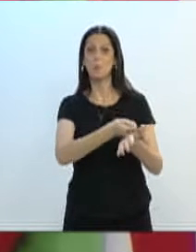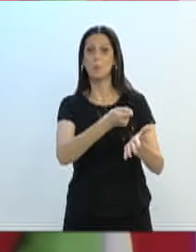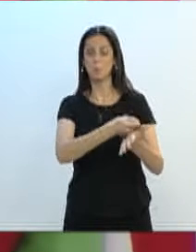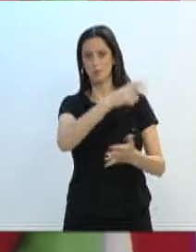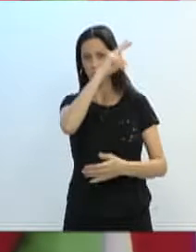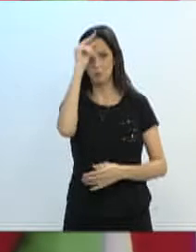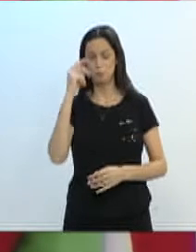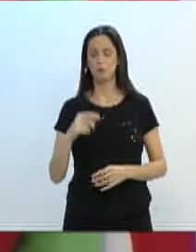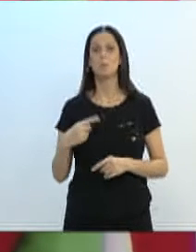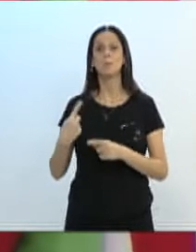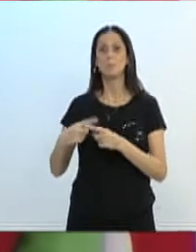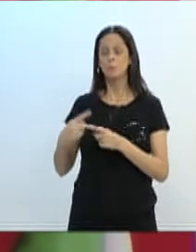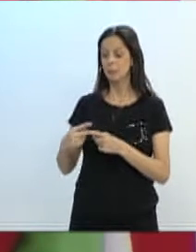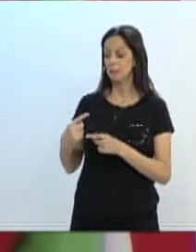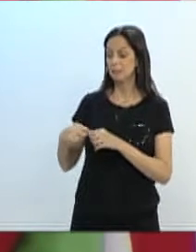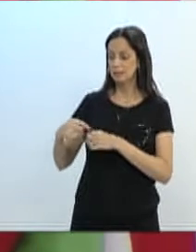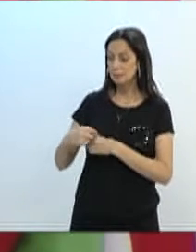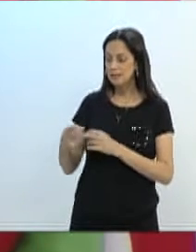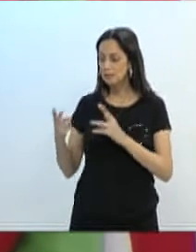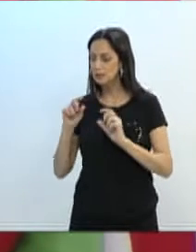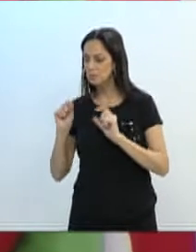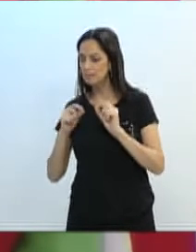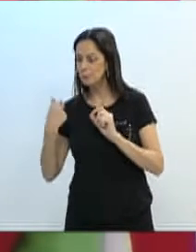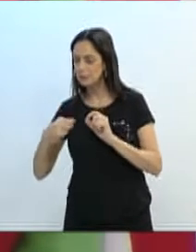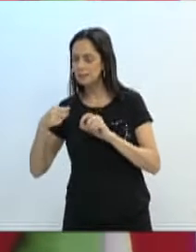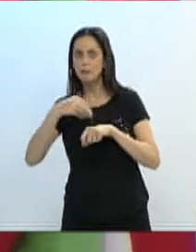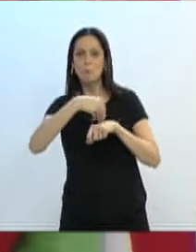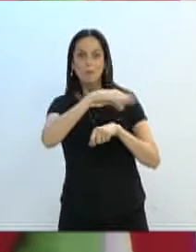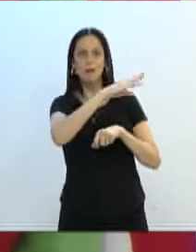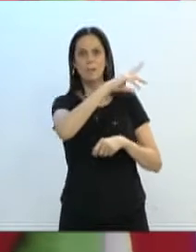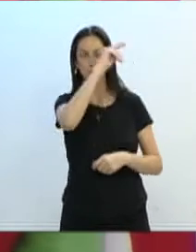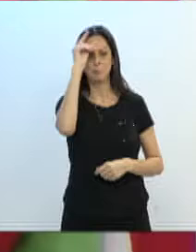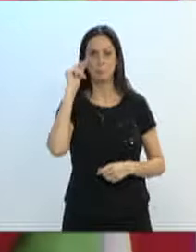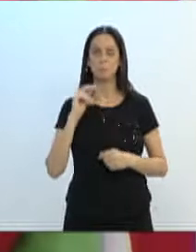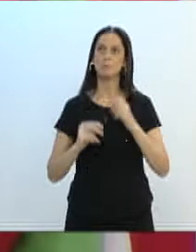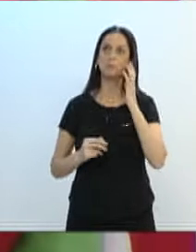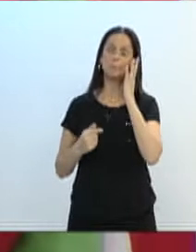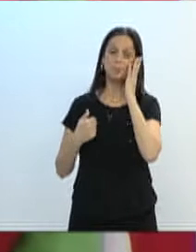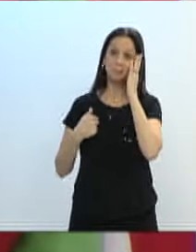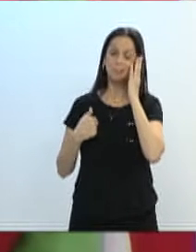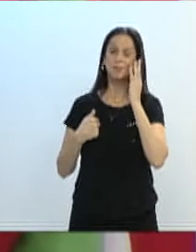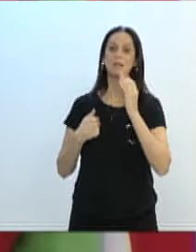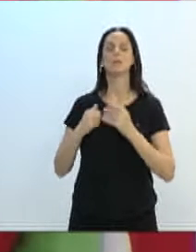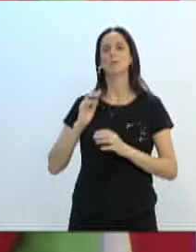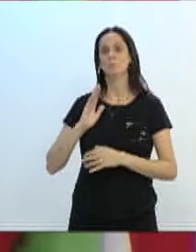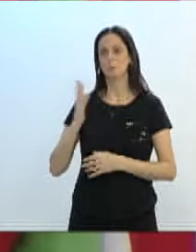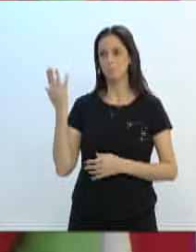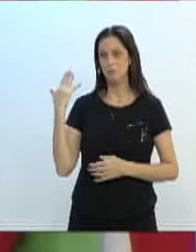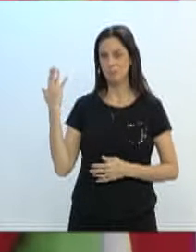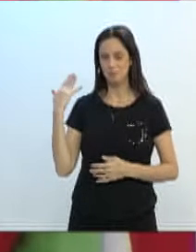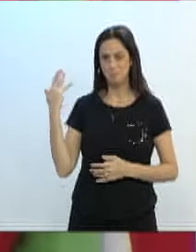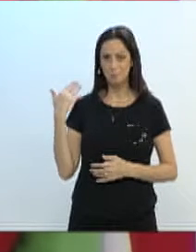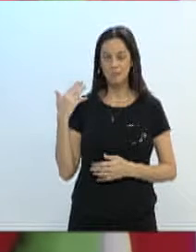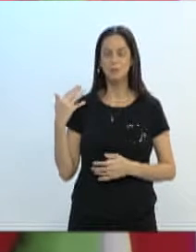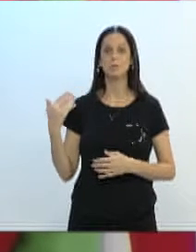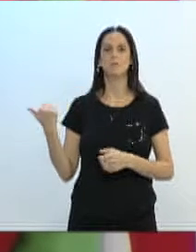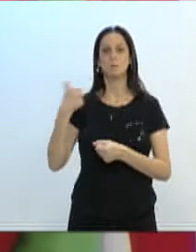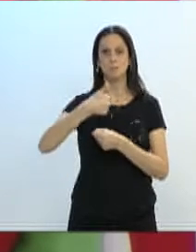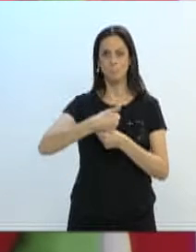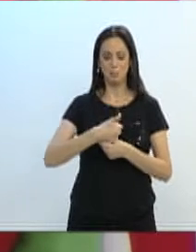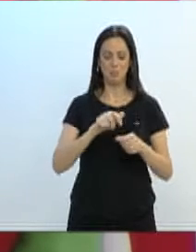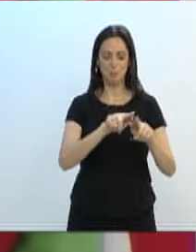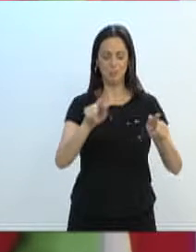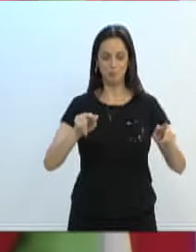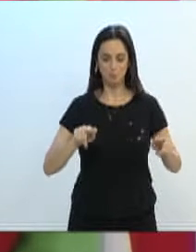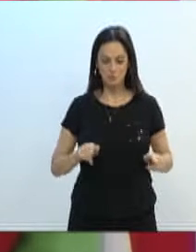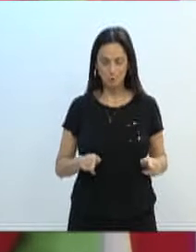mostrar as necessidades da cidade, mas eu, durante o mandato, além das indicações corriqueiras que o gabinete já vinha fazendo no dia a dia do vereador